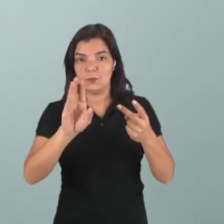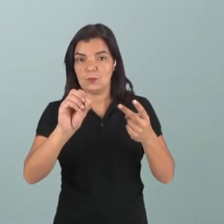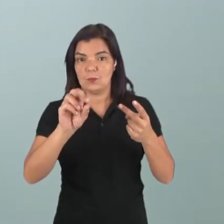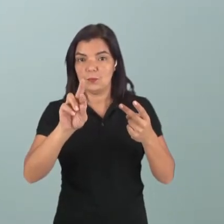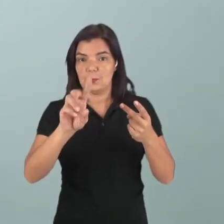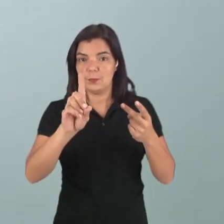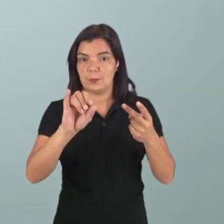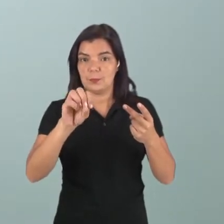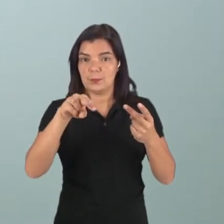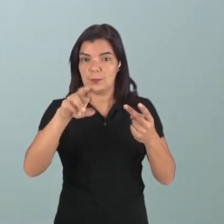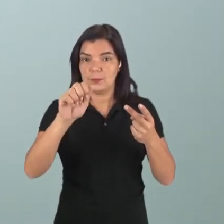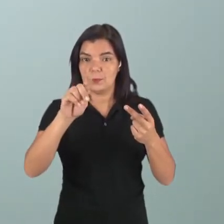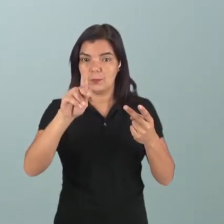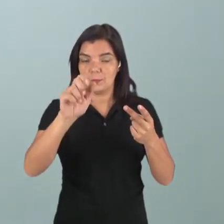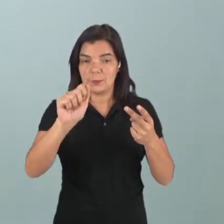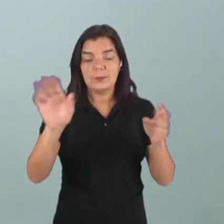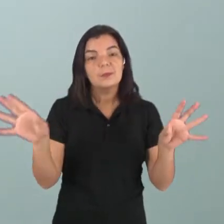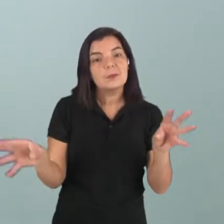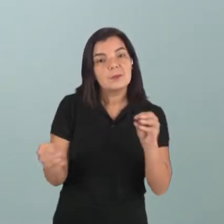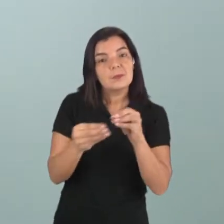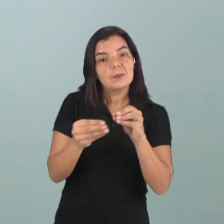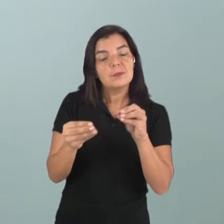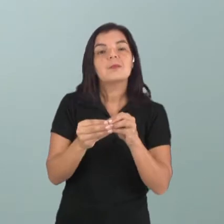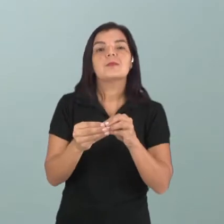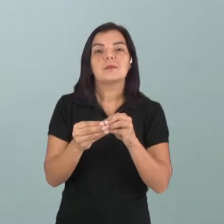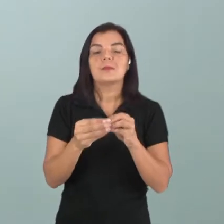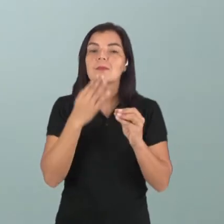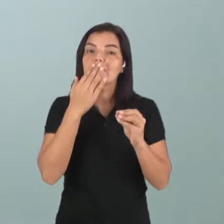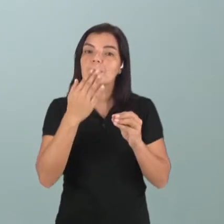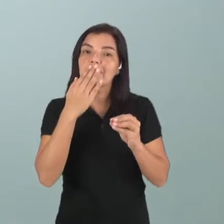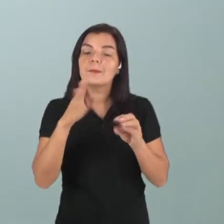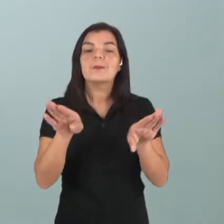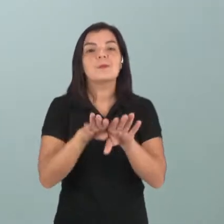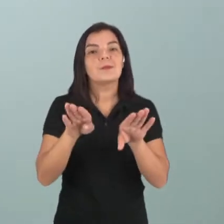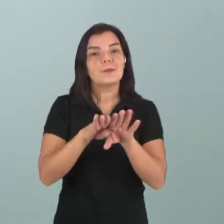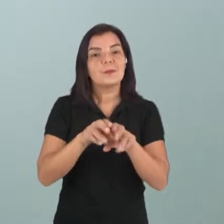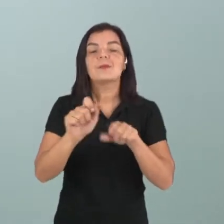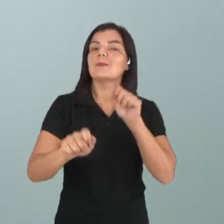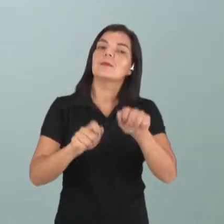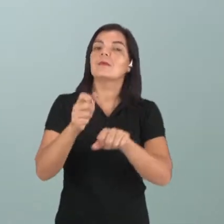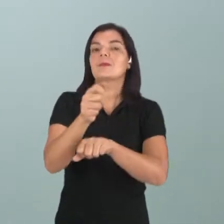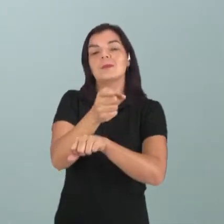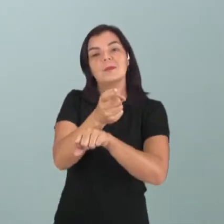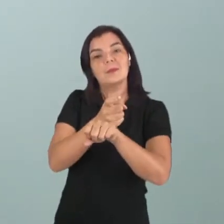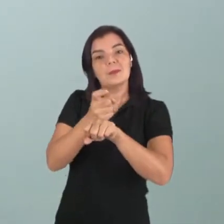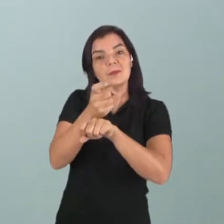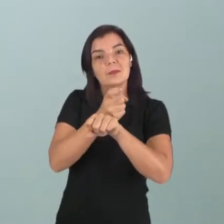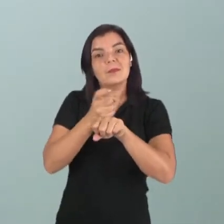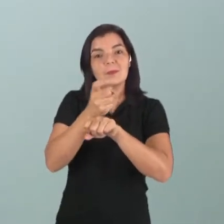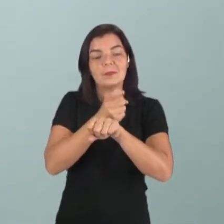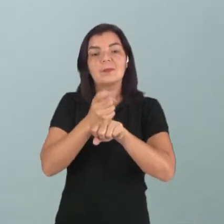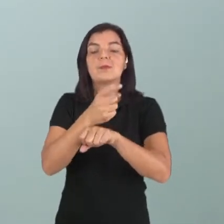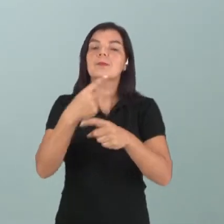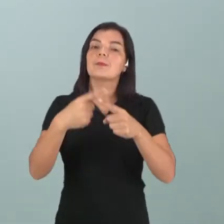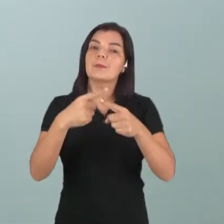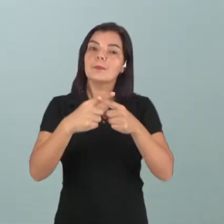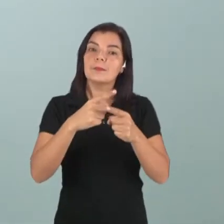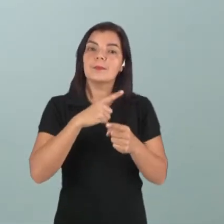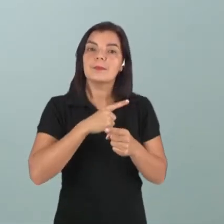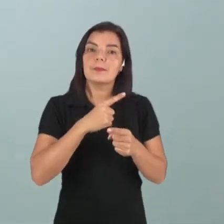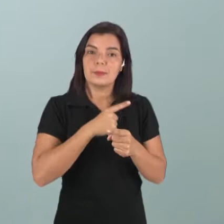há uma relação de dependência, e aí ela é do tipo adjetiva. Por quê? Porque ela tem essa função,